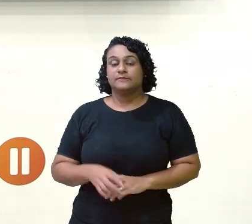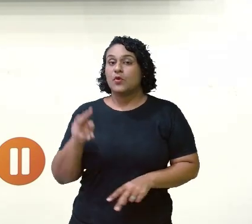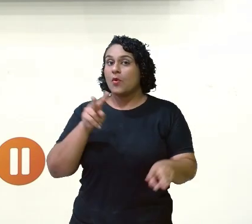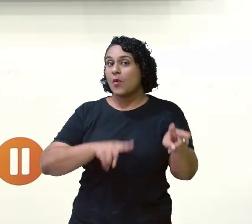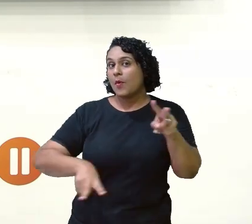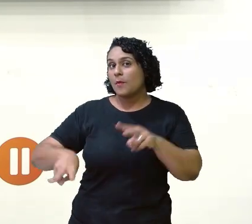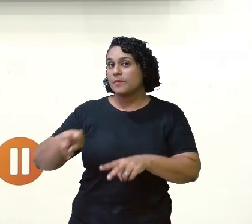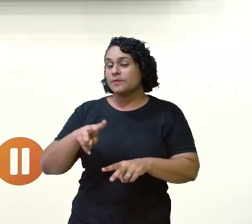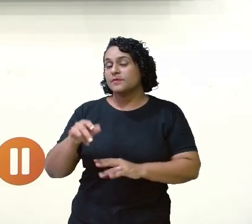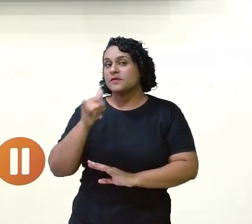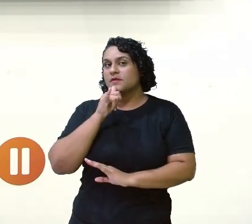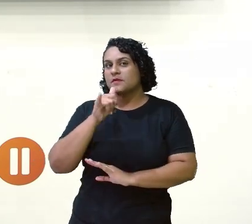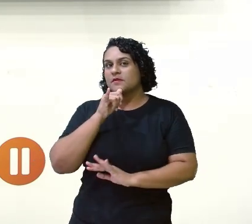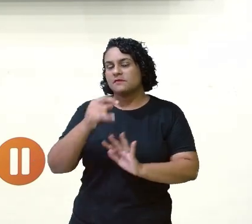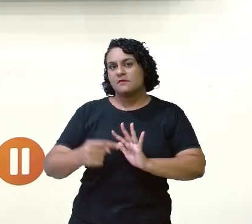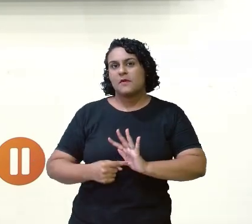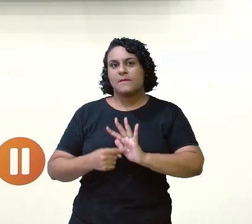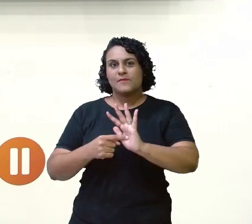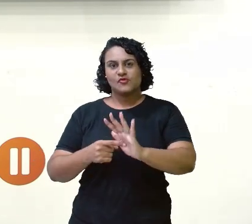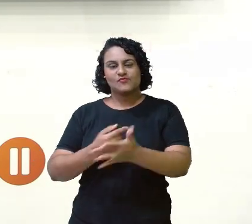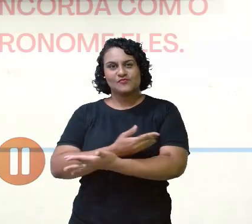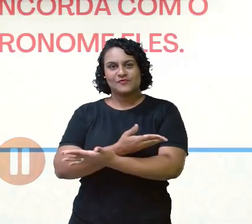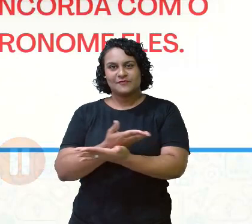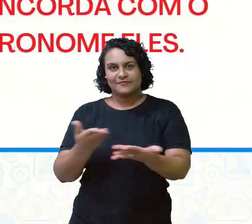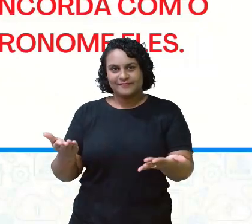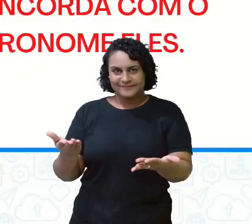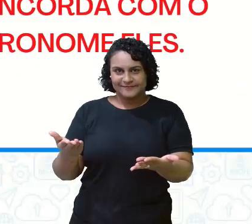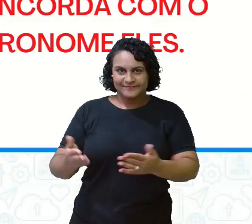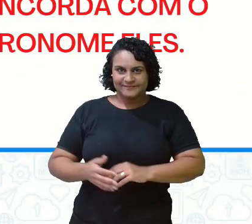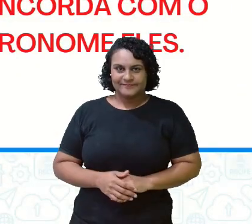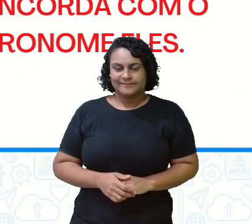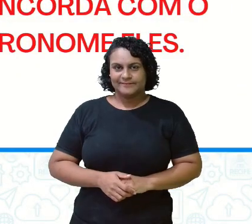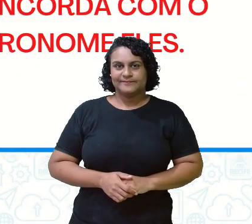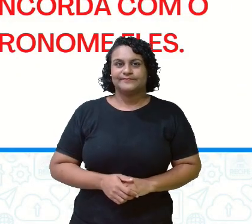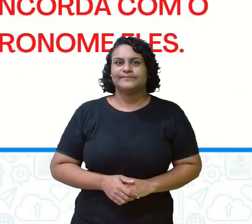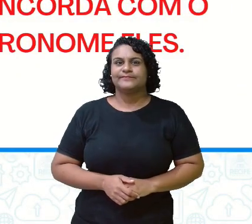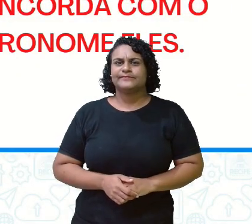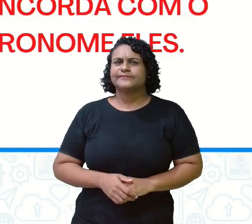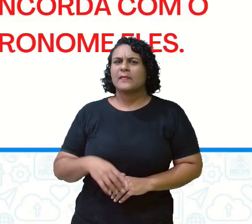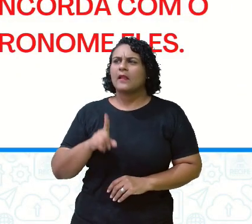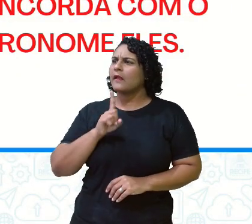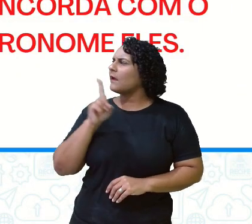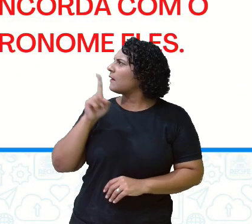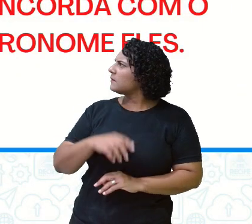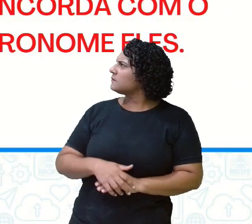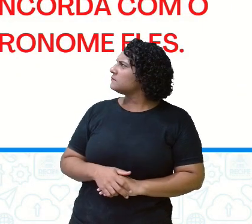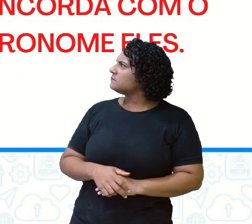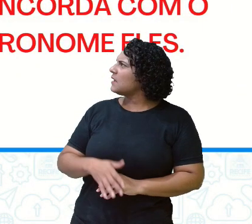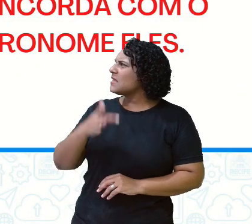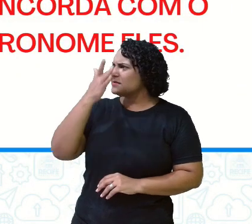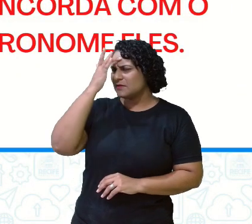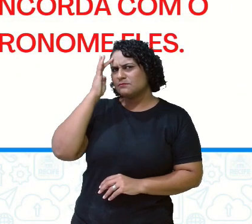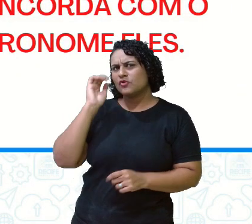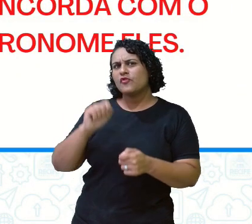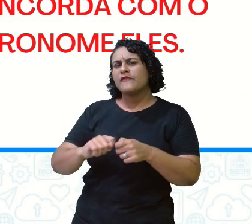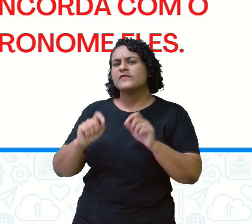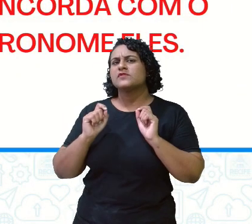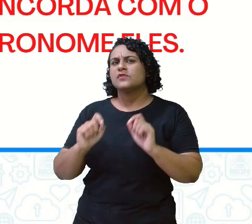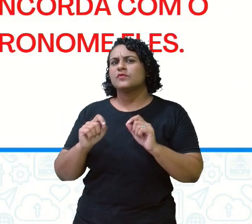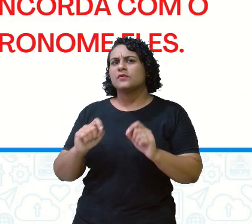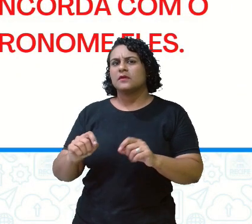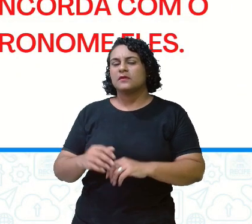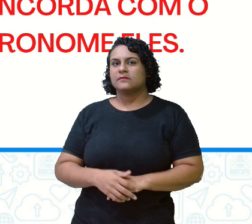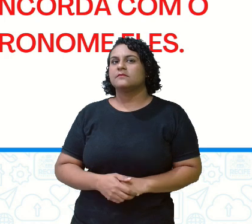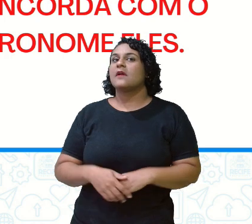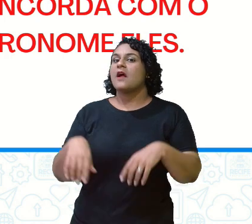Observem um exemplo que eu trago aí para vocês. O que é que essas pessoas estão fazendo? A